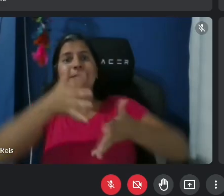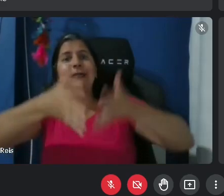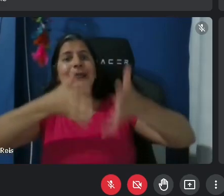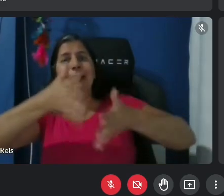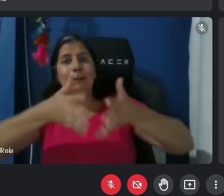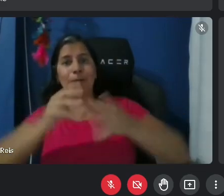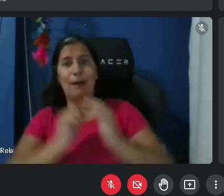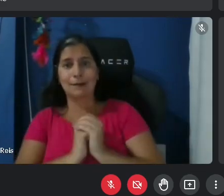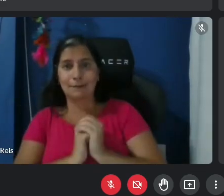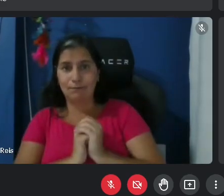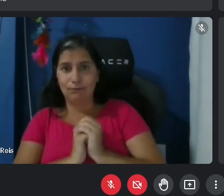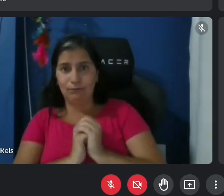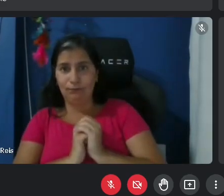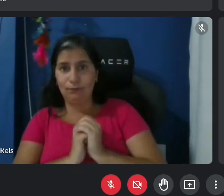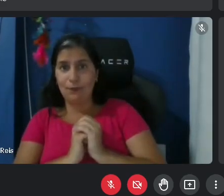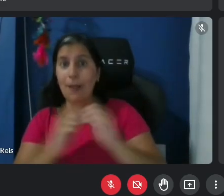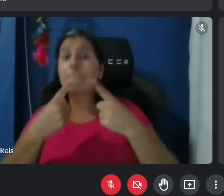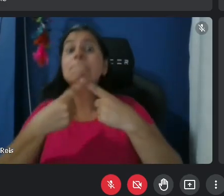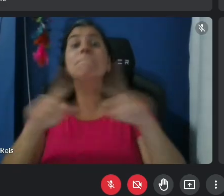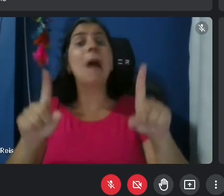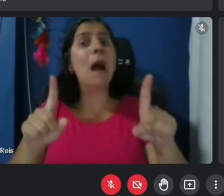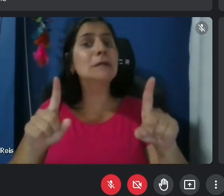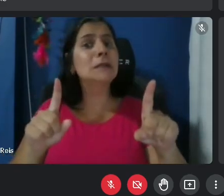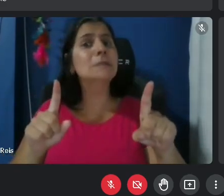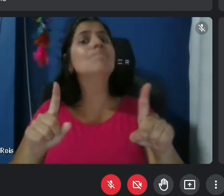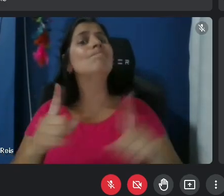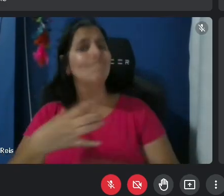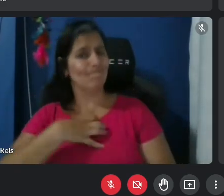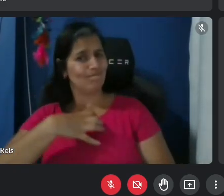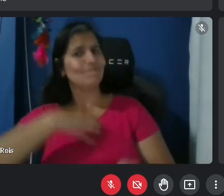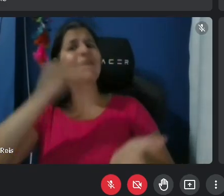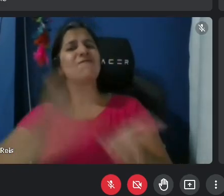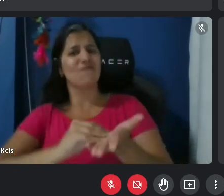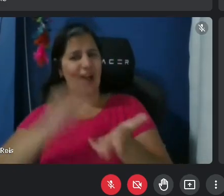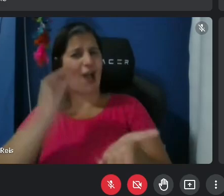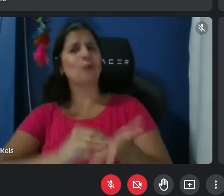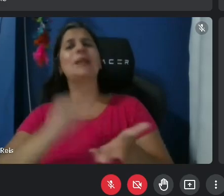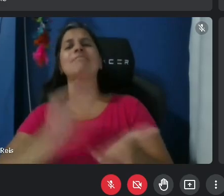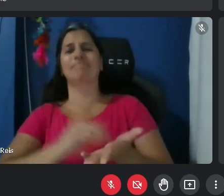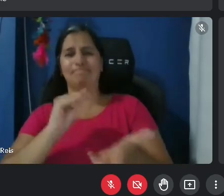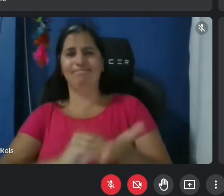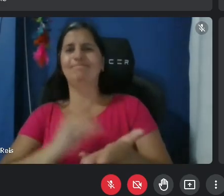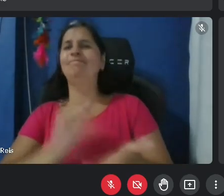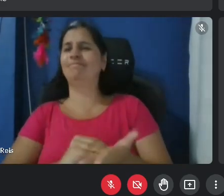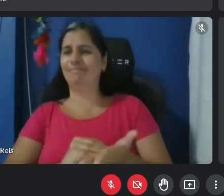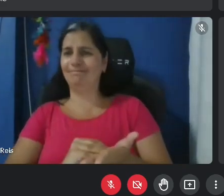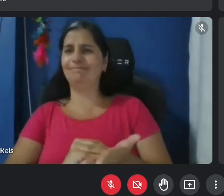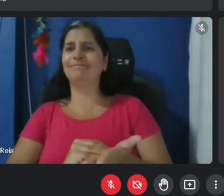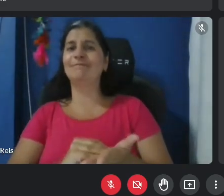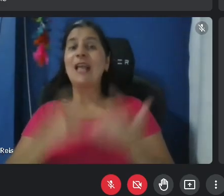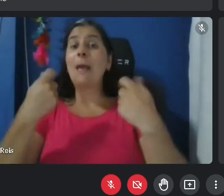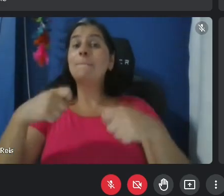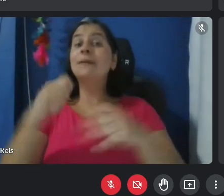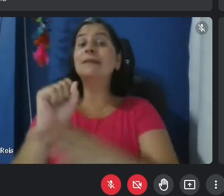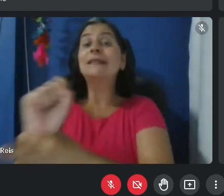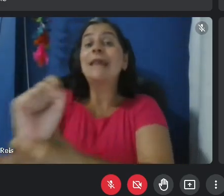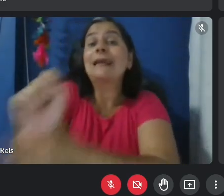oferecidos como? E a questão da língua de sinais? Então, falta,